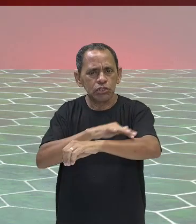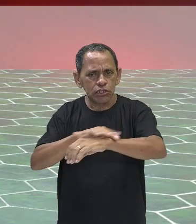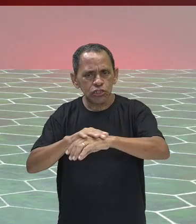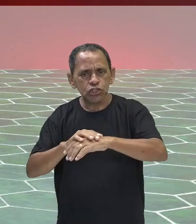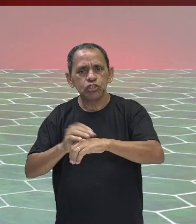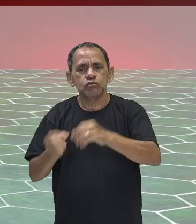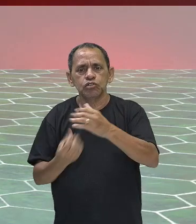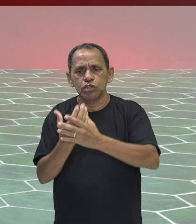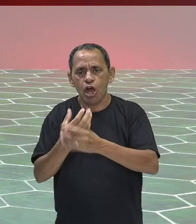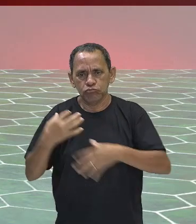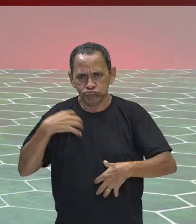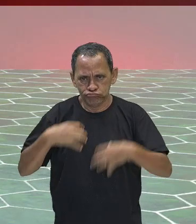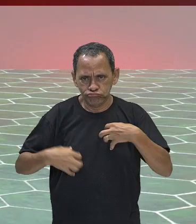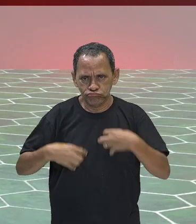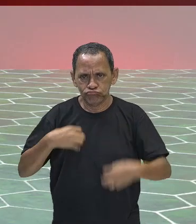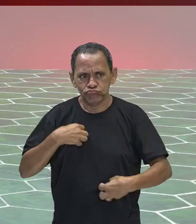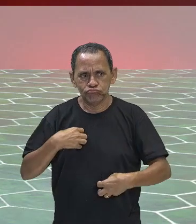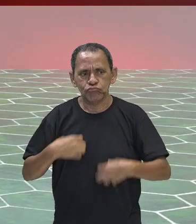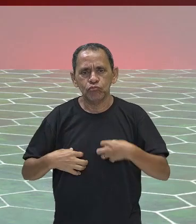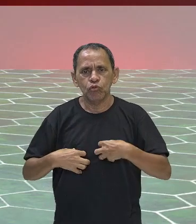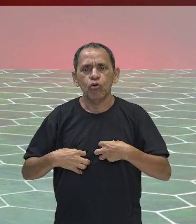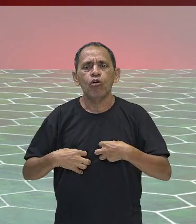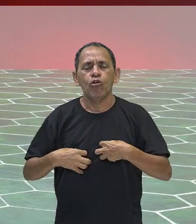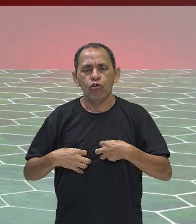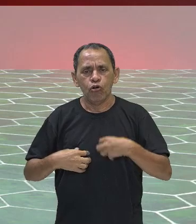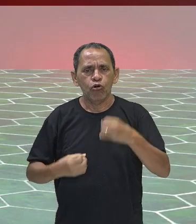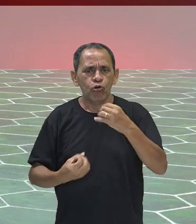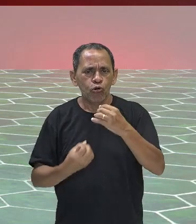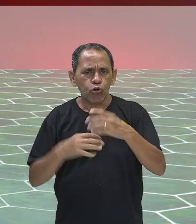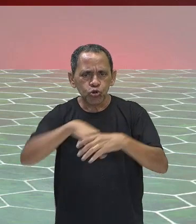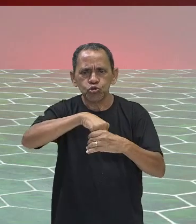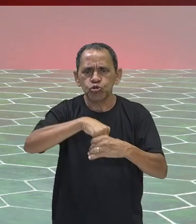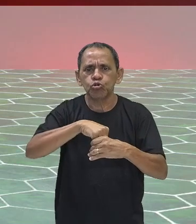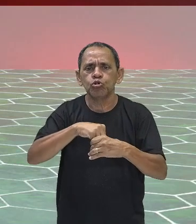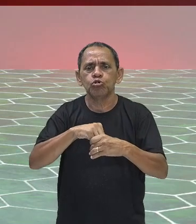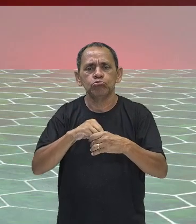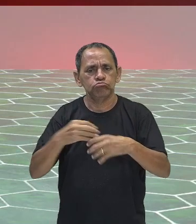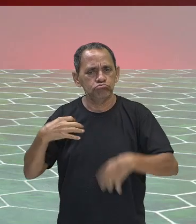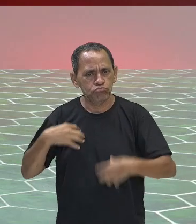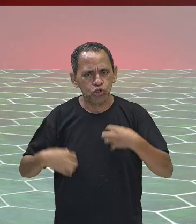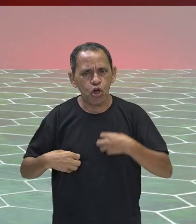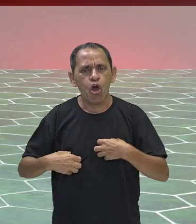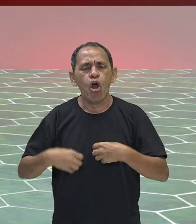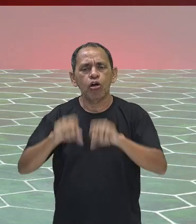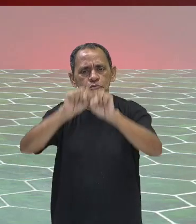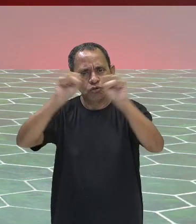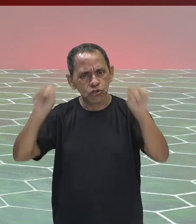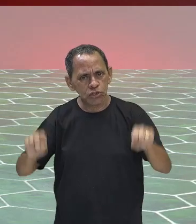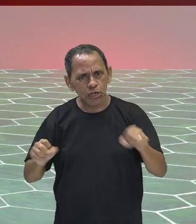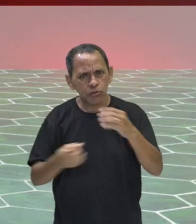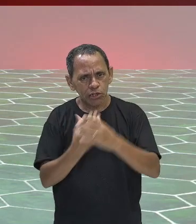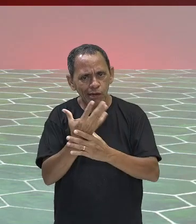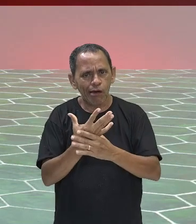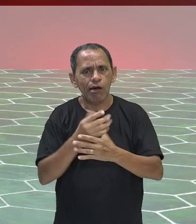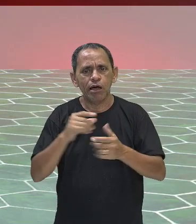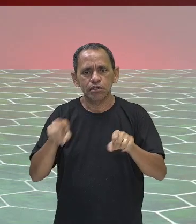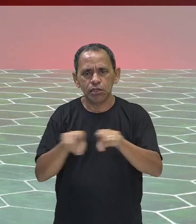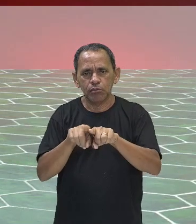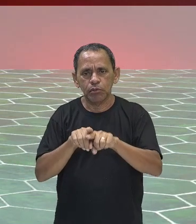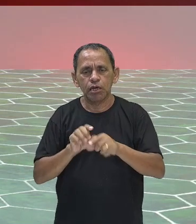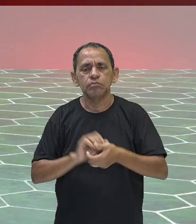órgãos. O conjunto de órgãos vão formar os sistemas, e nós estamos falando aqui do